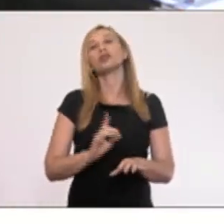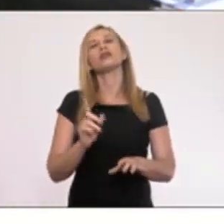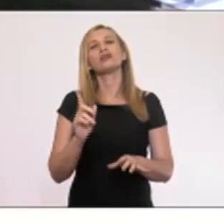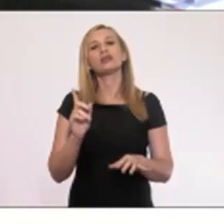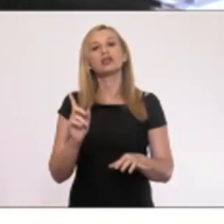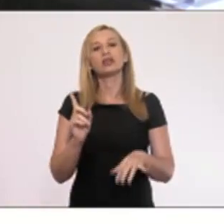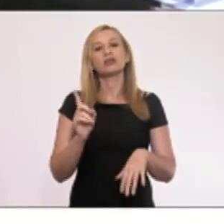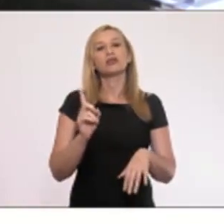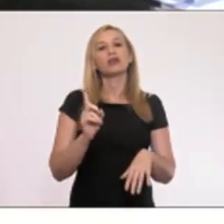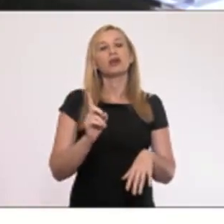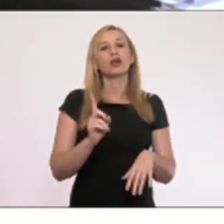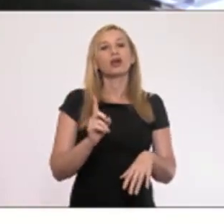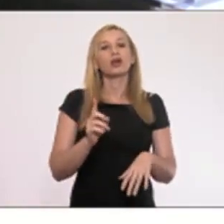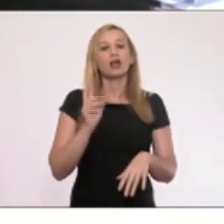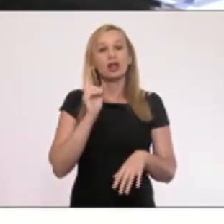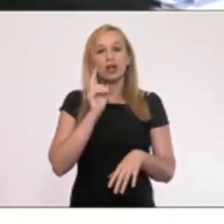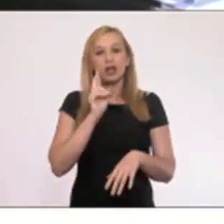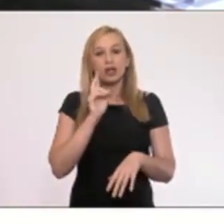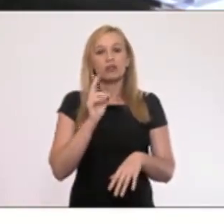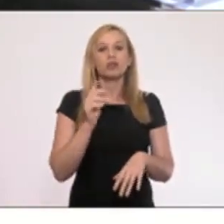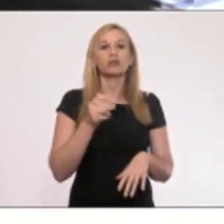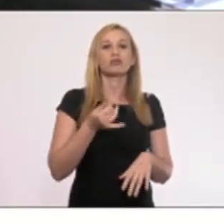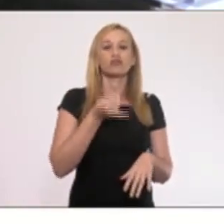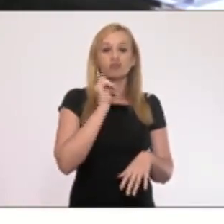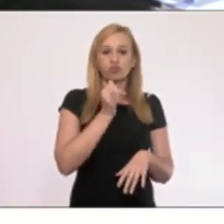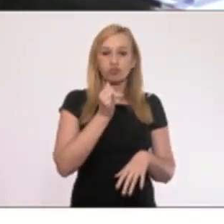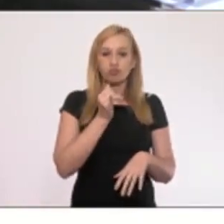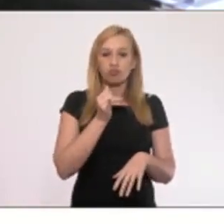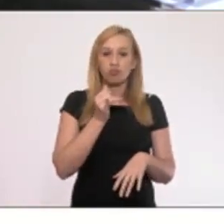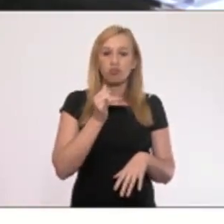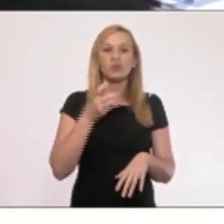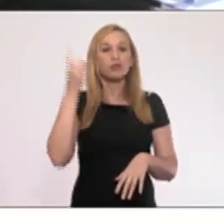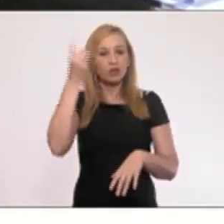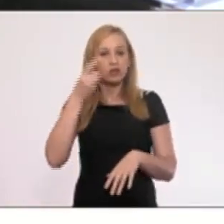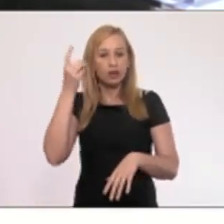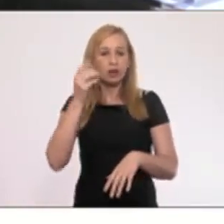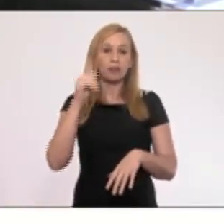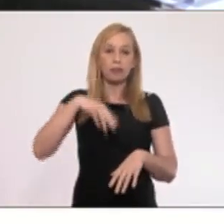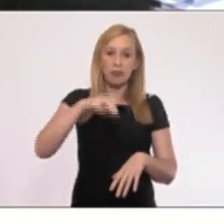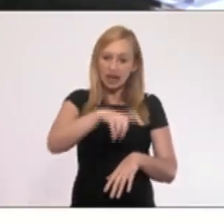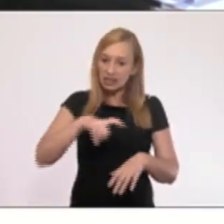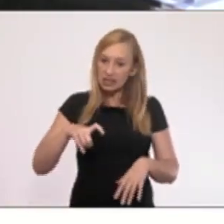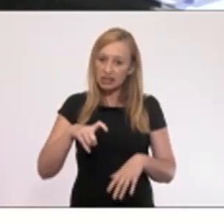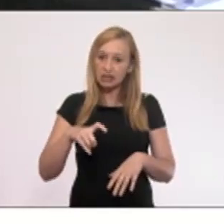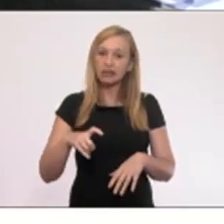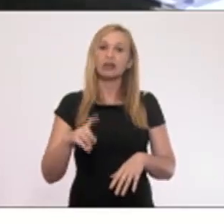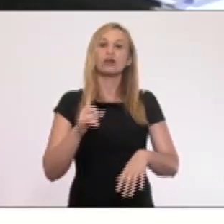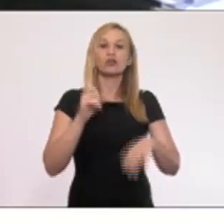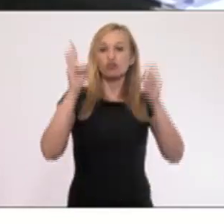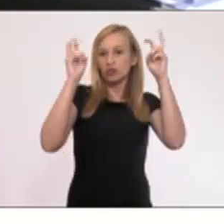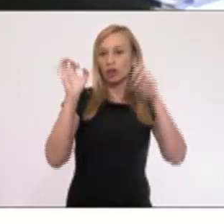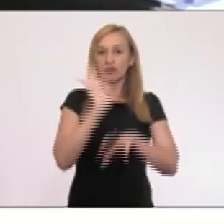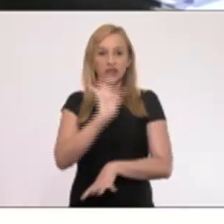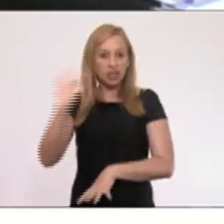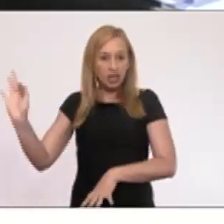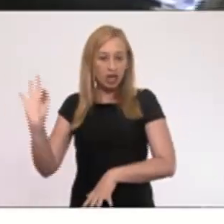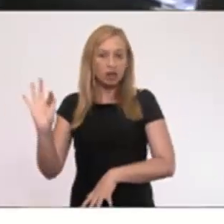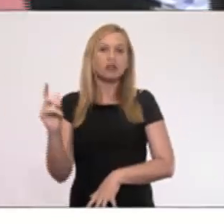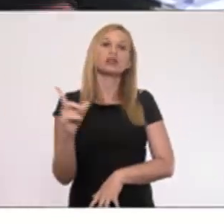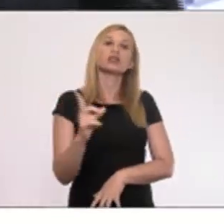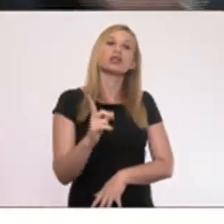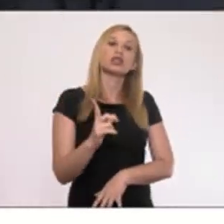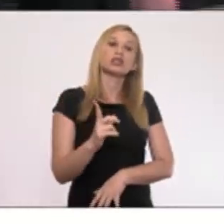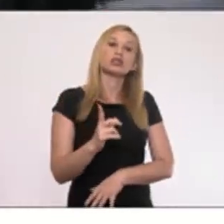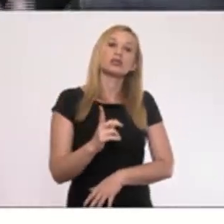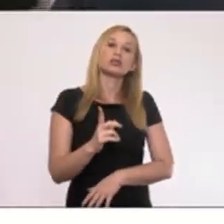deputado Max Lemos, que, por óbvio, por se tratar de um tema de legislação federal, havia, a princípio,